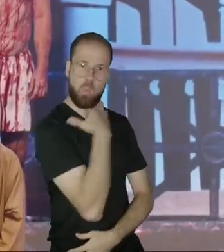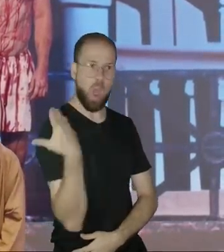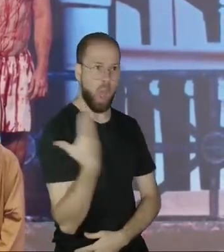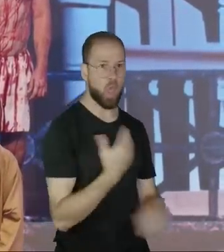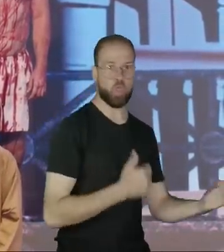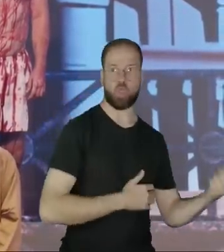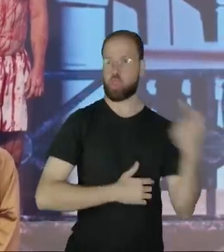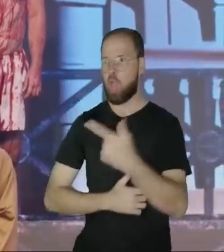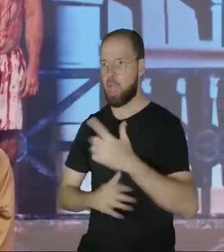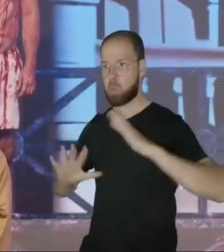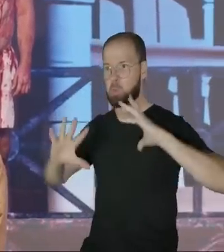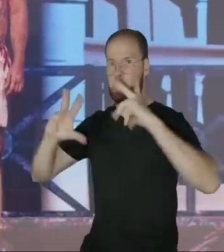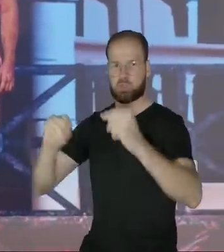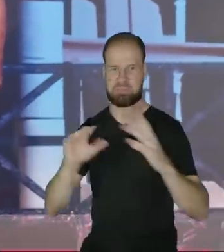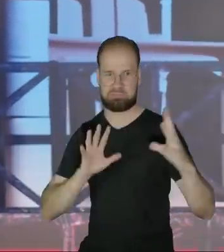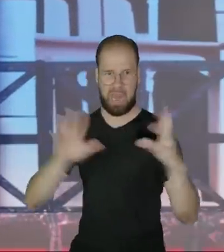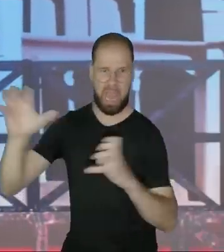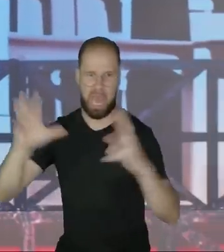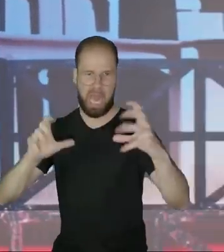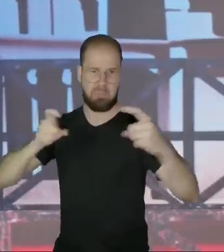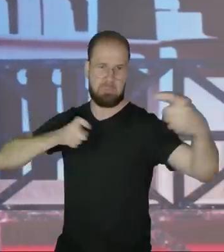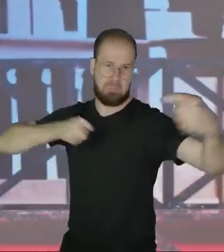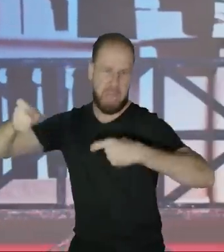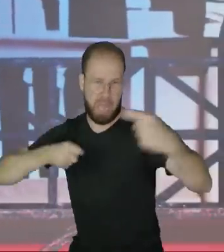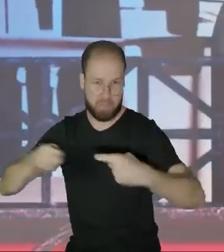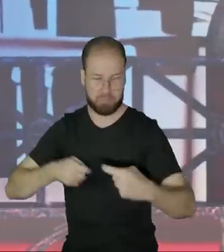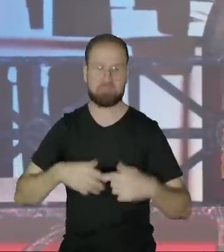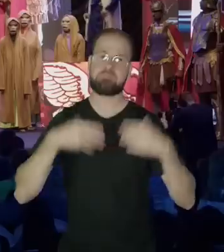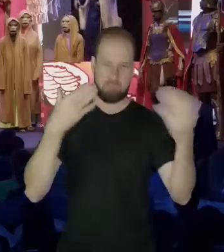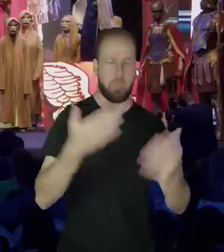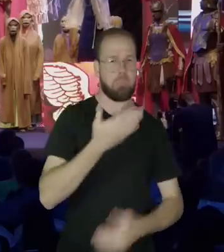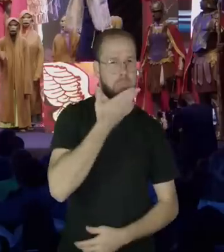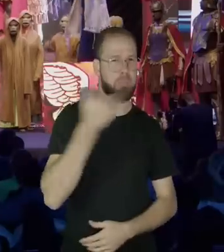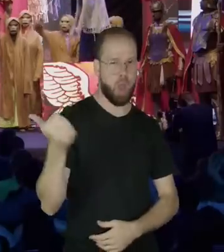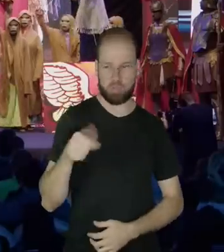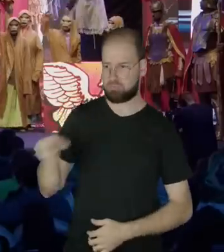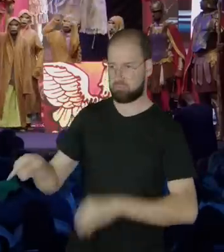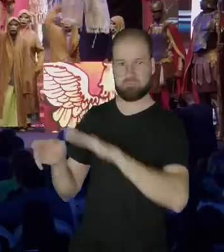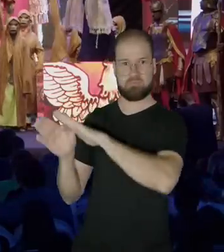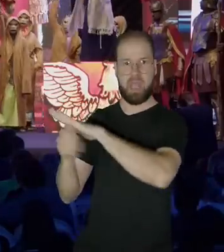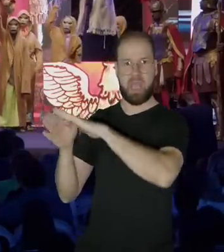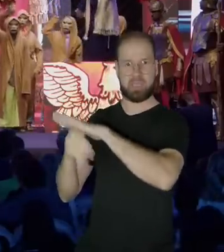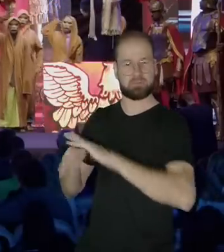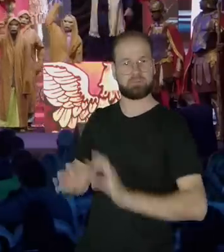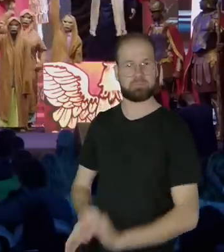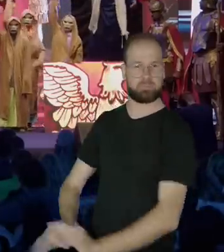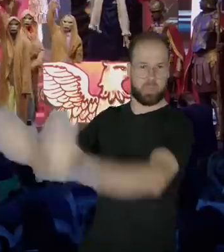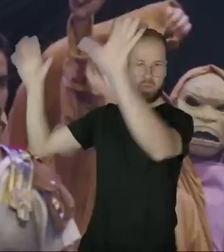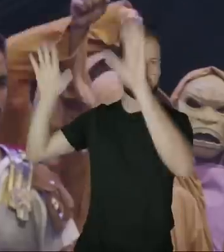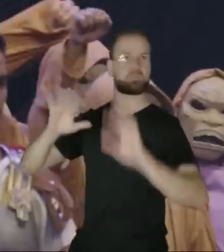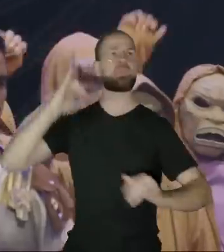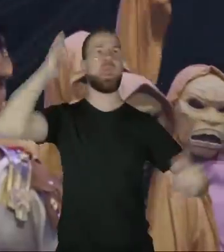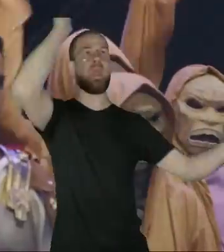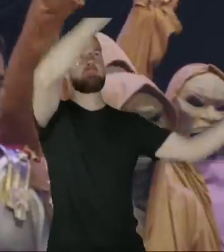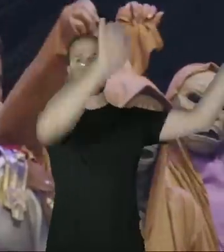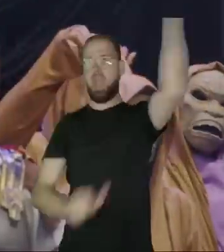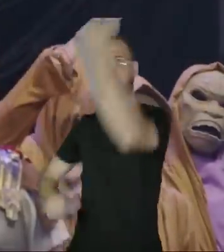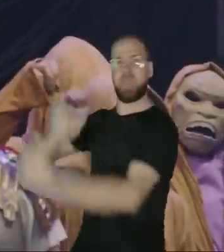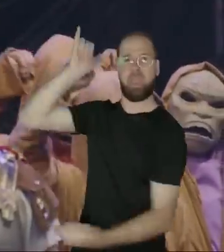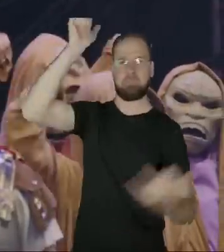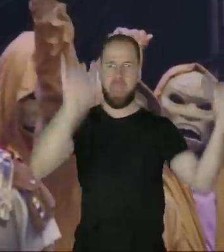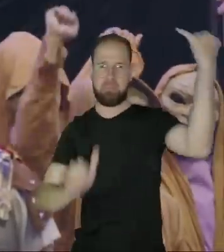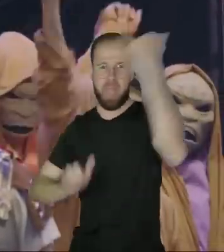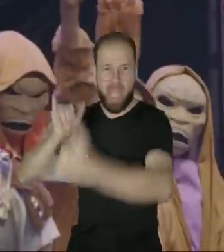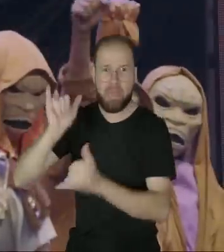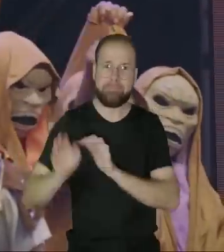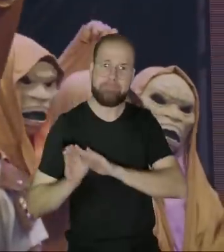Sendo assim, governador Pôncio Pilatos, solte Barrabás. Barrabás, Barrabás, Barrabás,